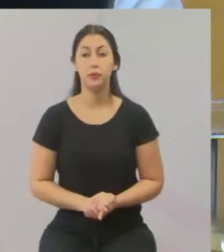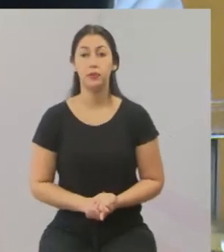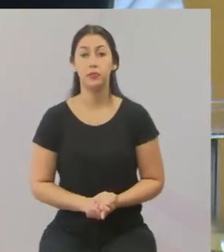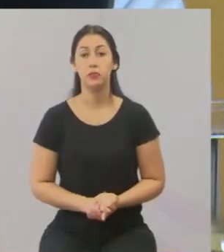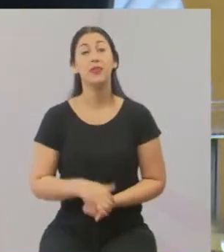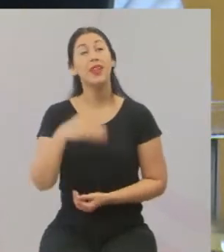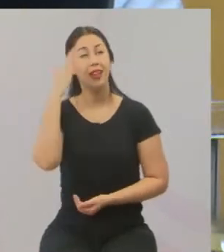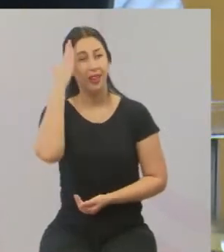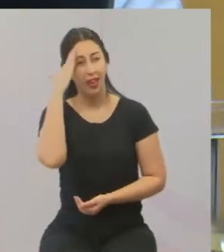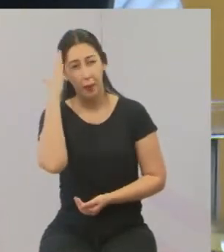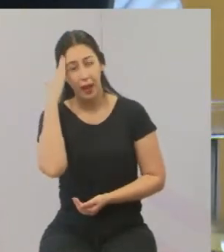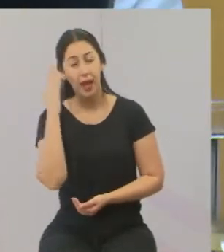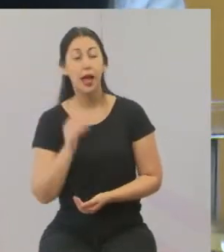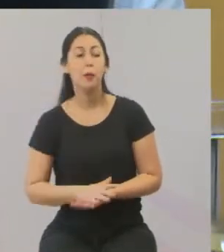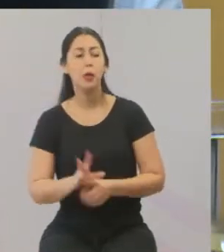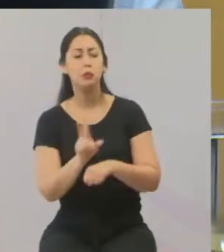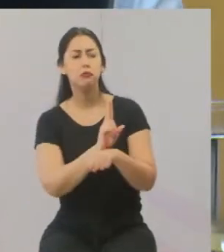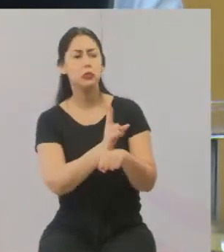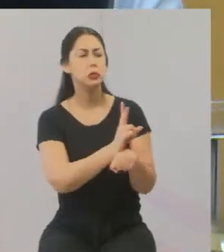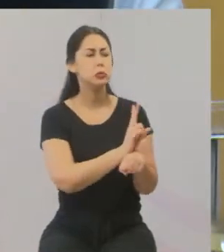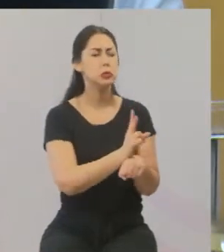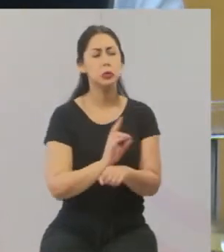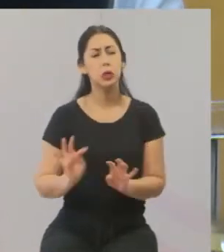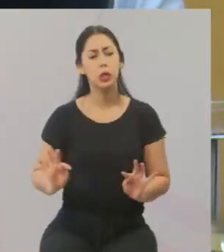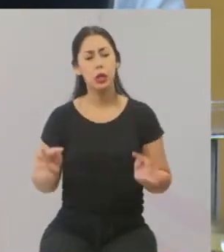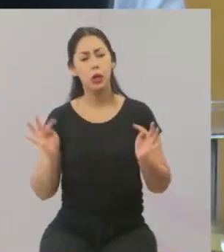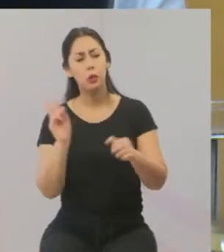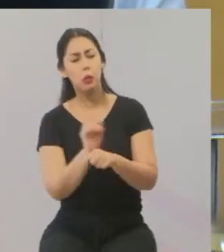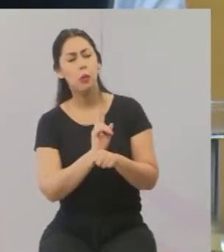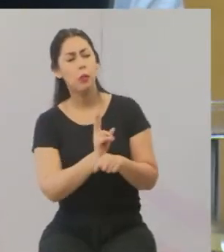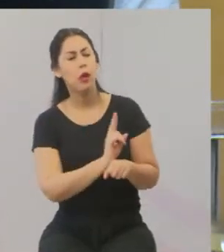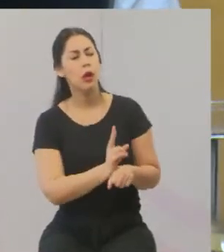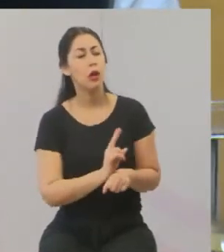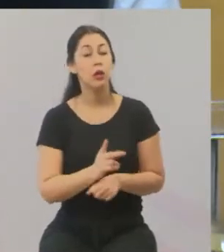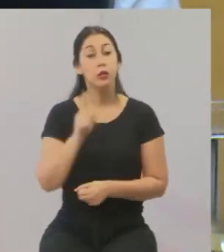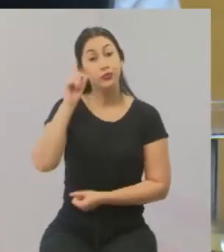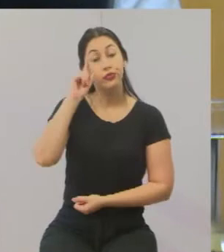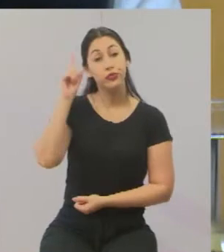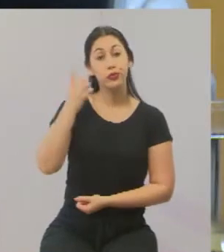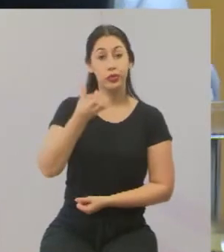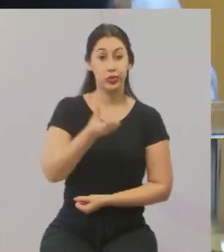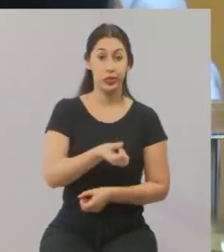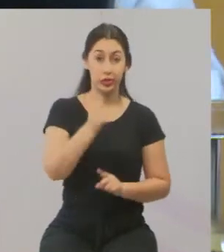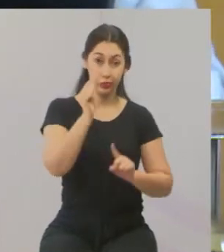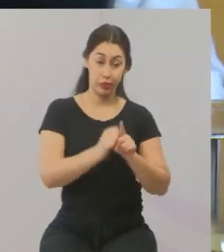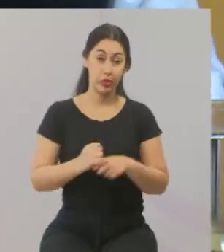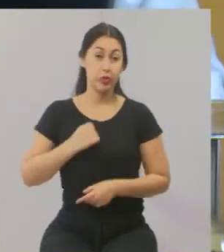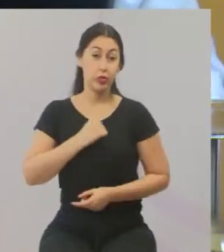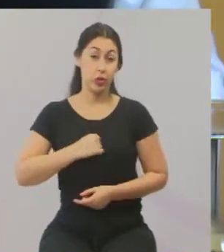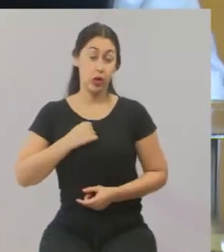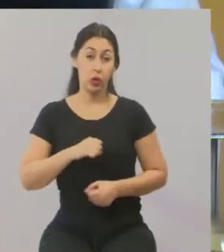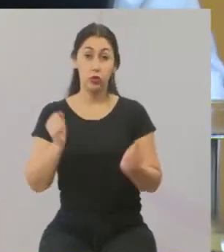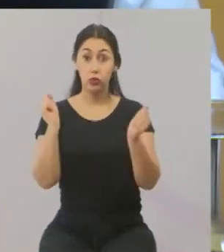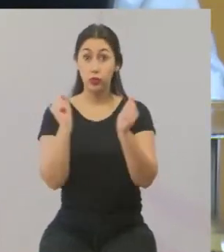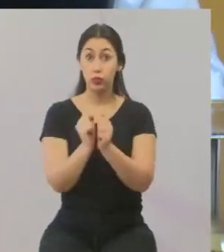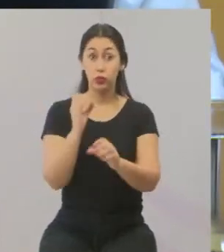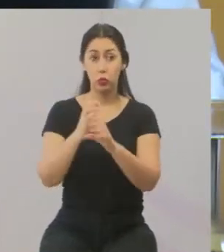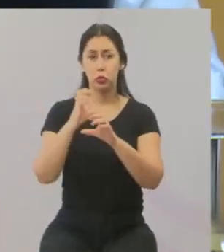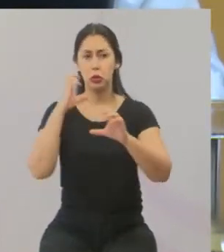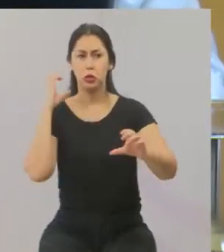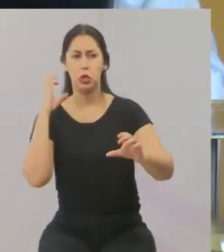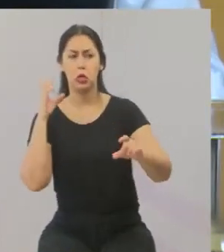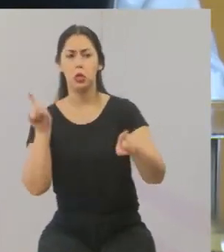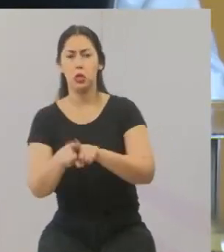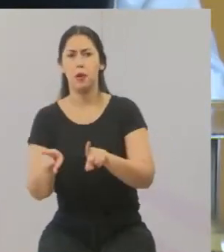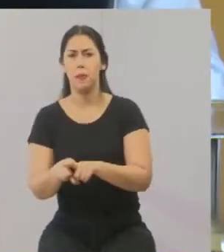Considerando que em vistoria técnica realizada em 6 de agosto de 2020, juntamente com o engenheiro e moradores da região há